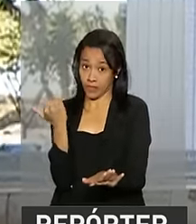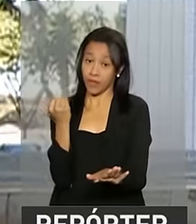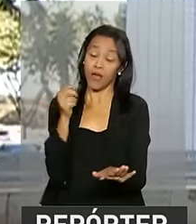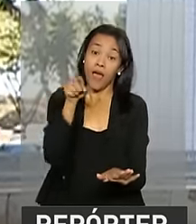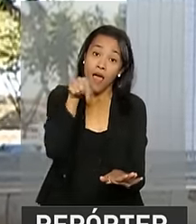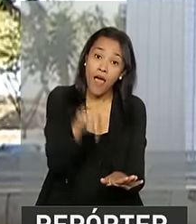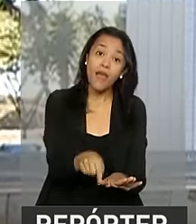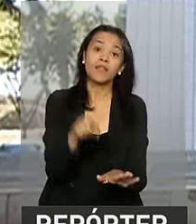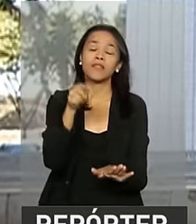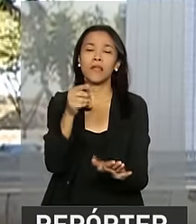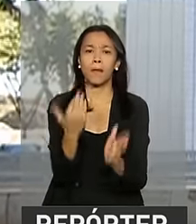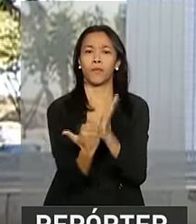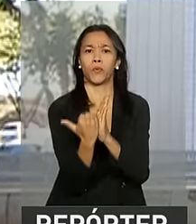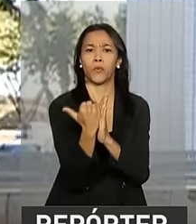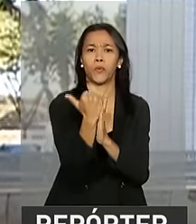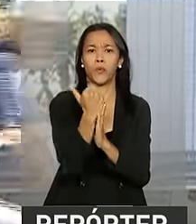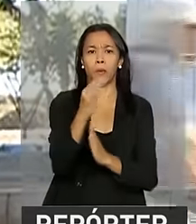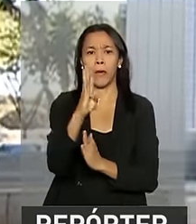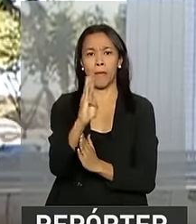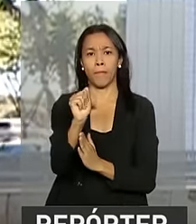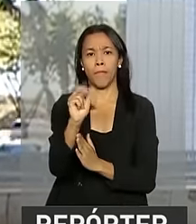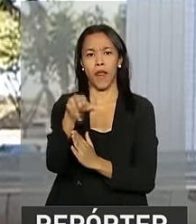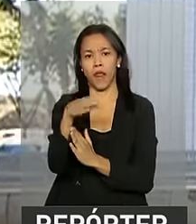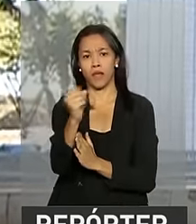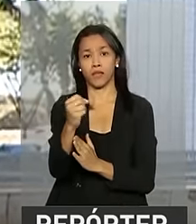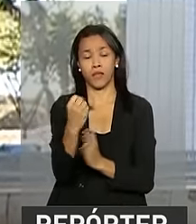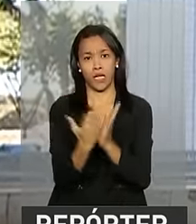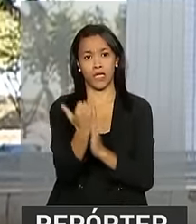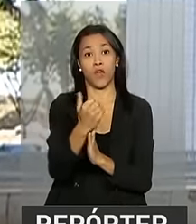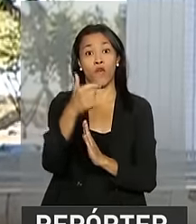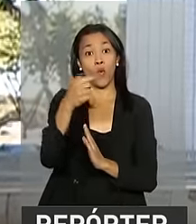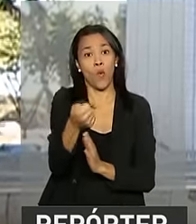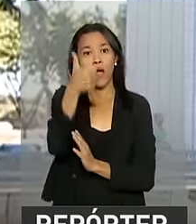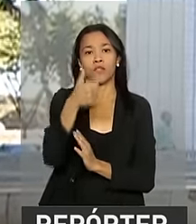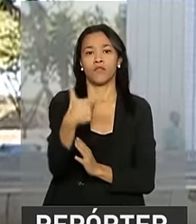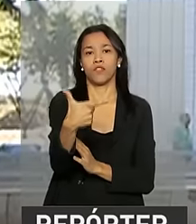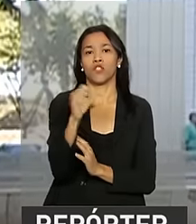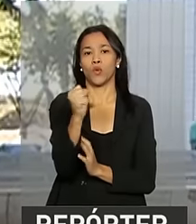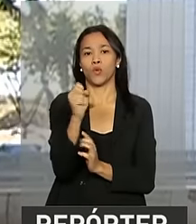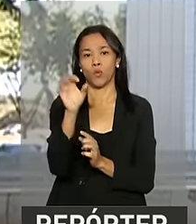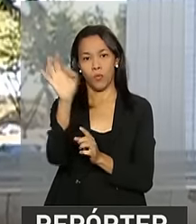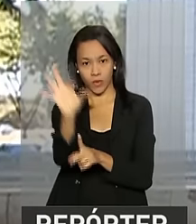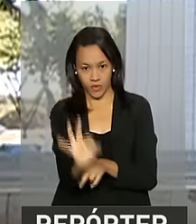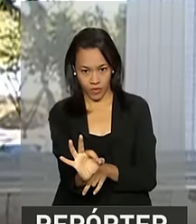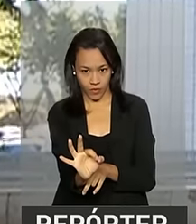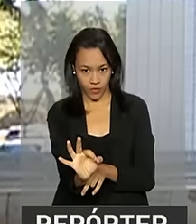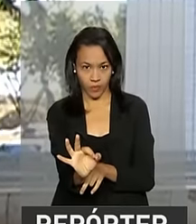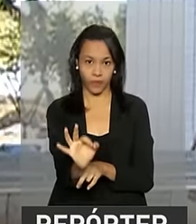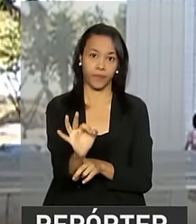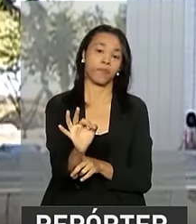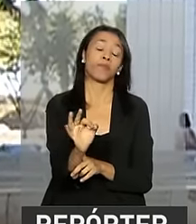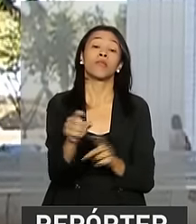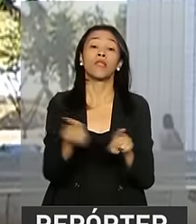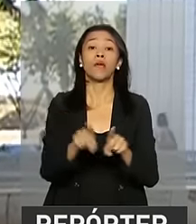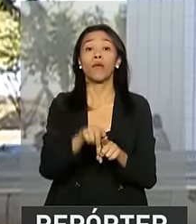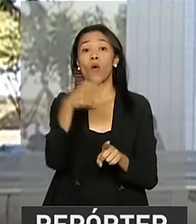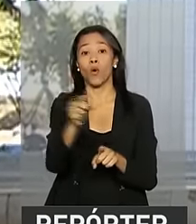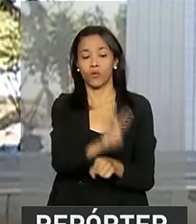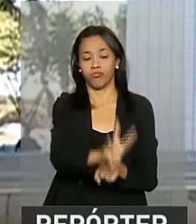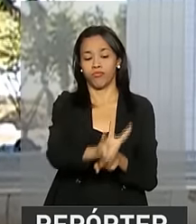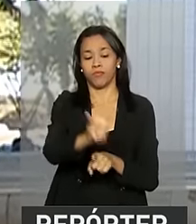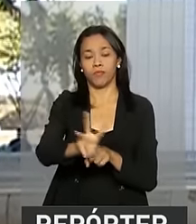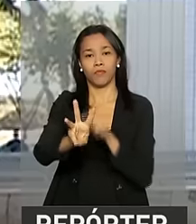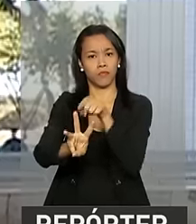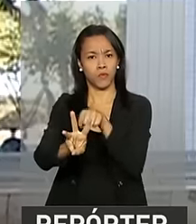na balança comercial cresceu quase 28%. Renata, o Portal Único do